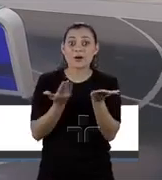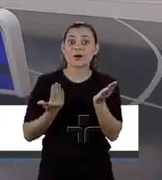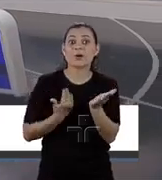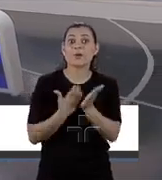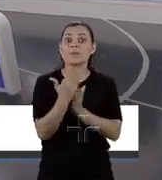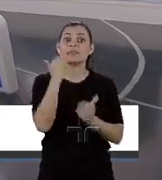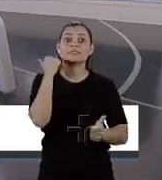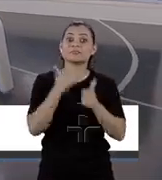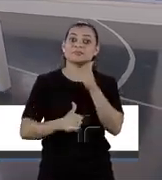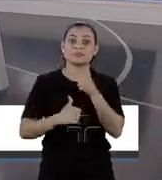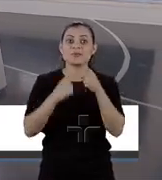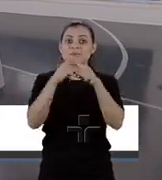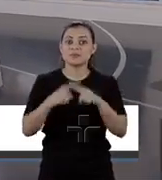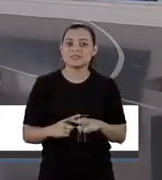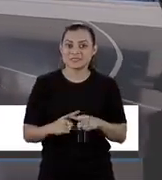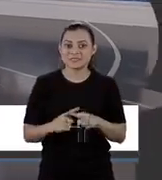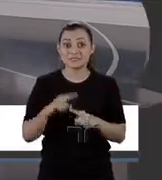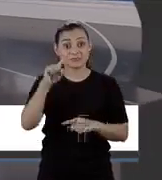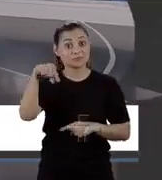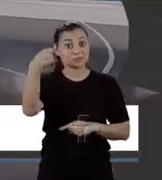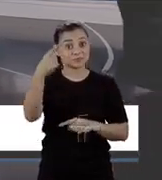mostrar já.